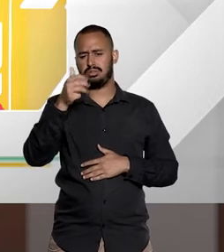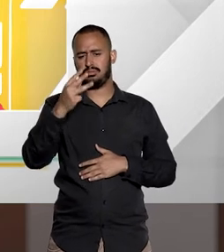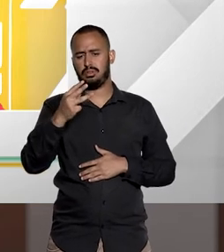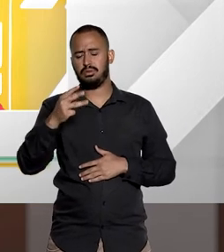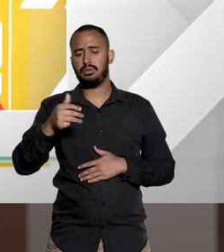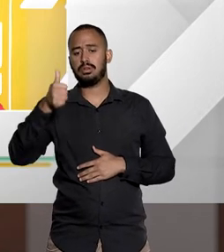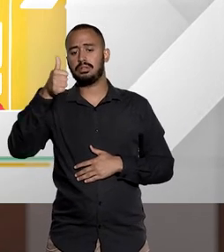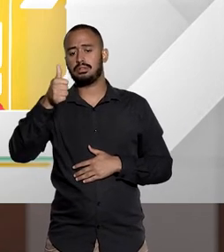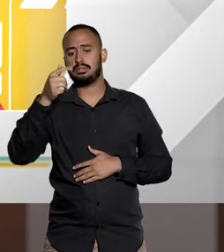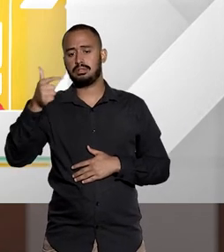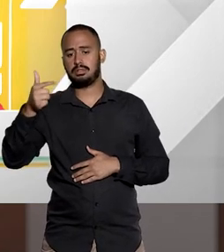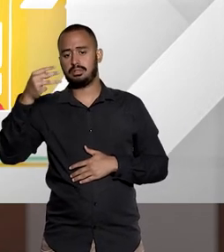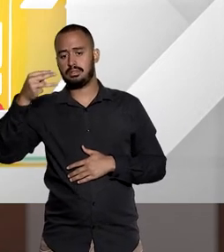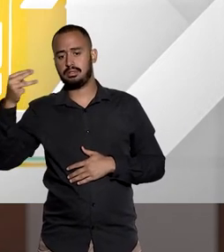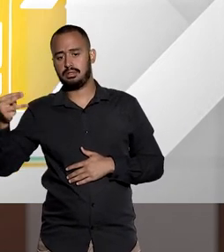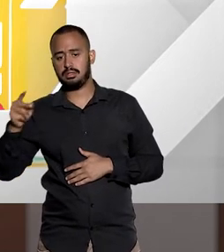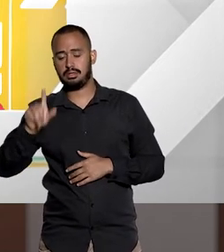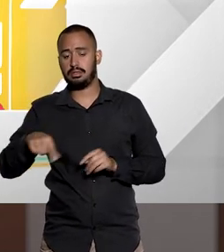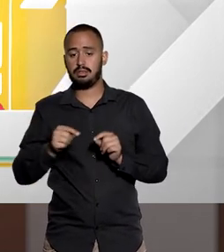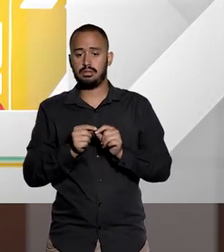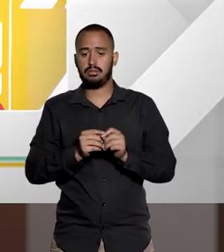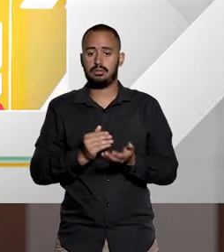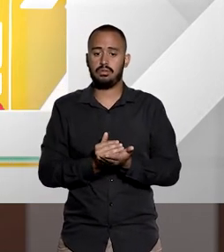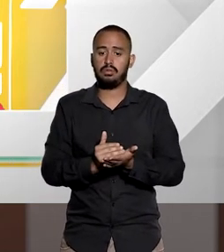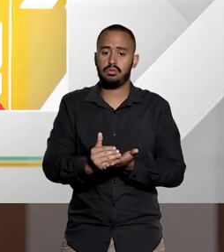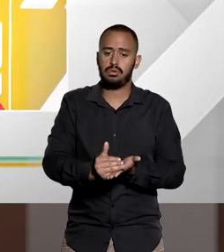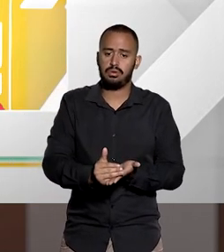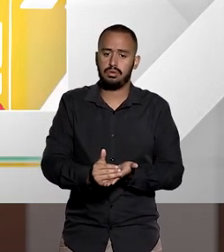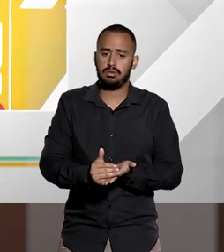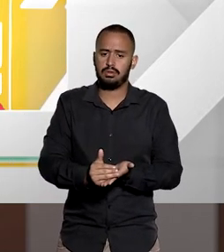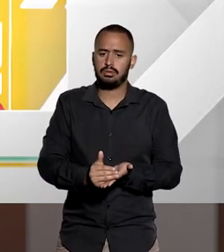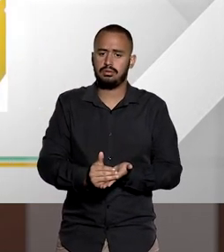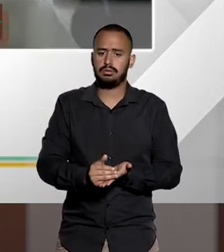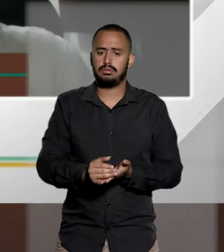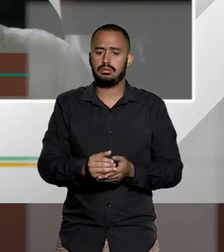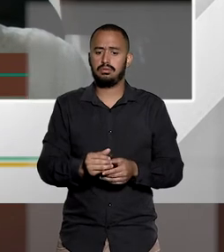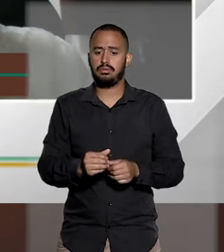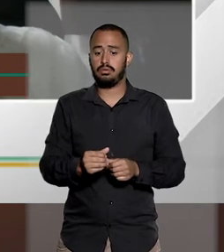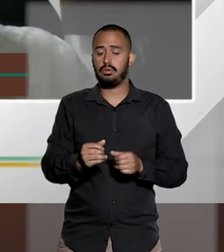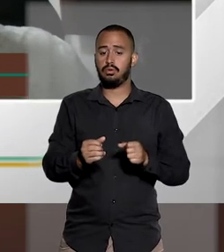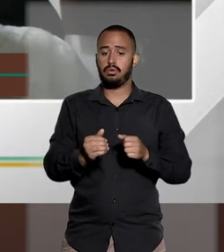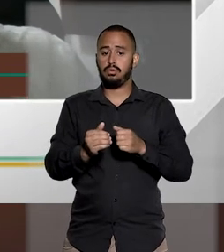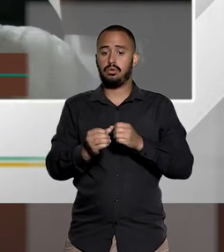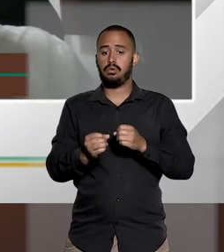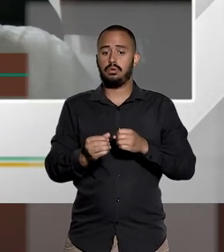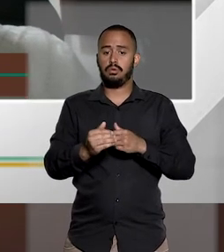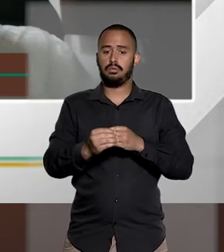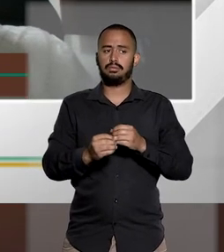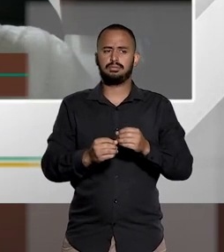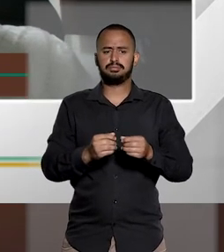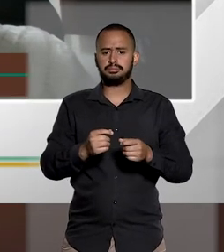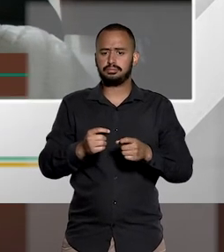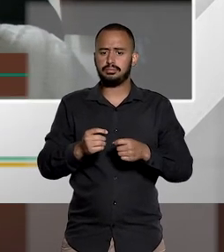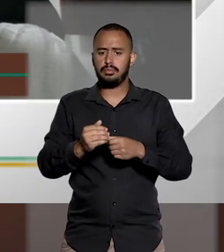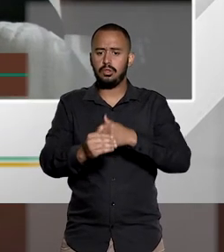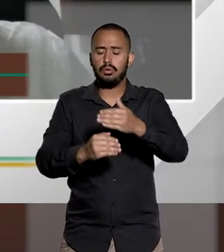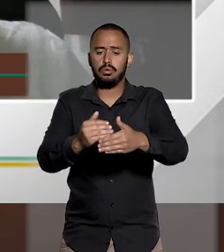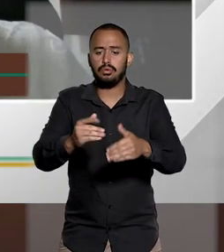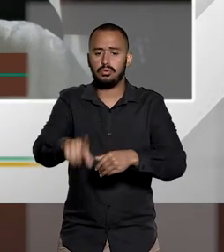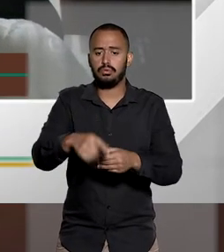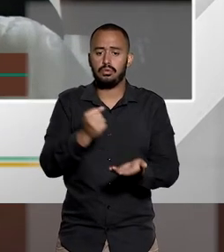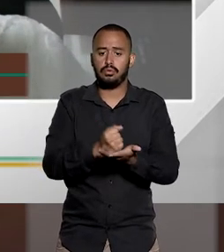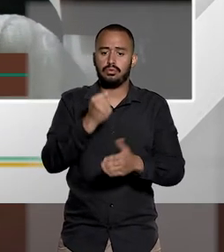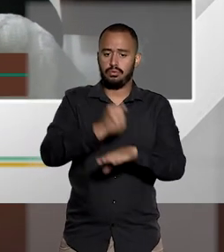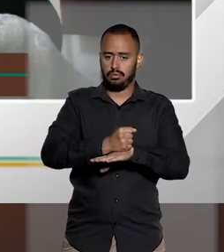14.133 contém um dispositivo expresso, agora praticamente reproduzindo esse enunciado, dizendo que os